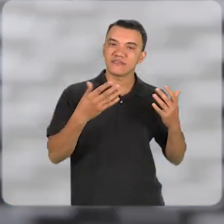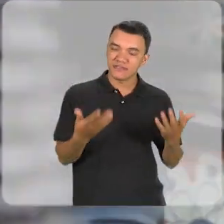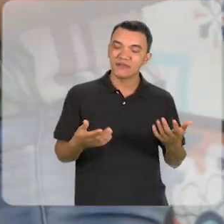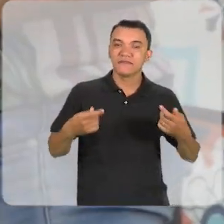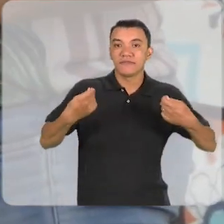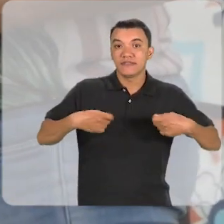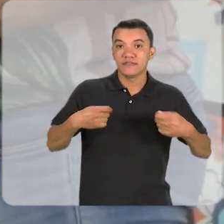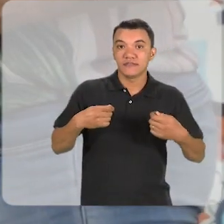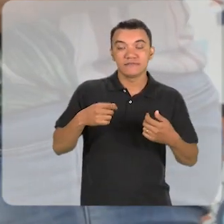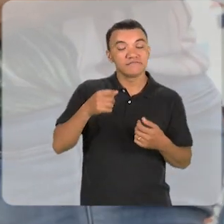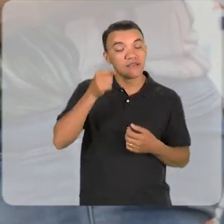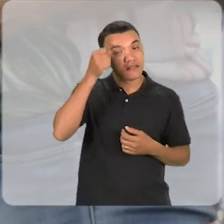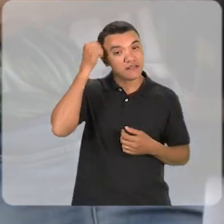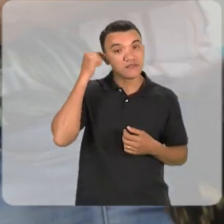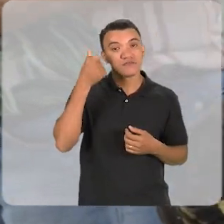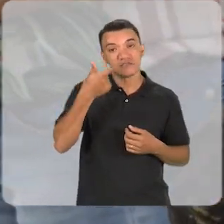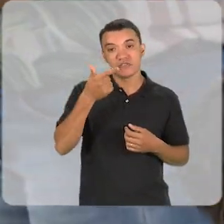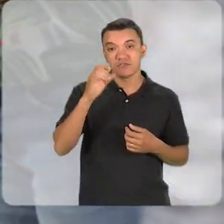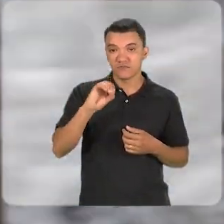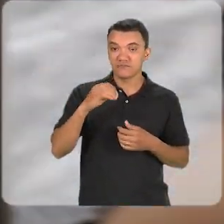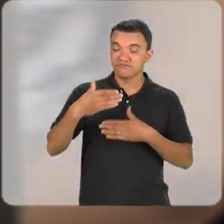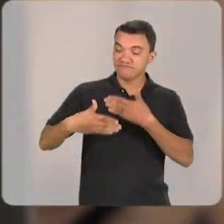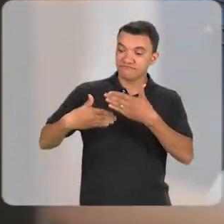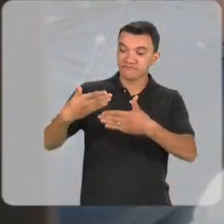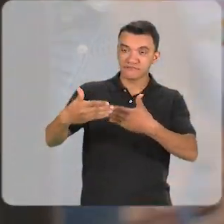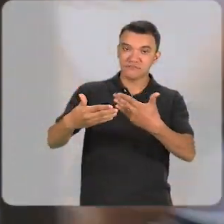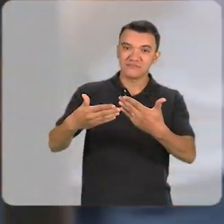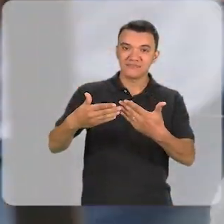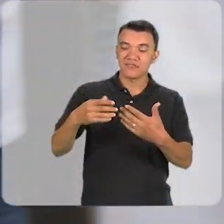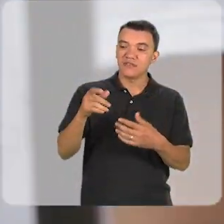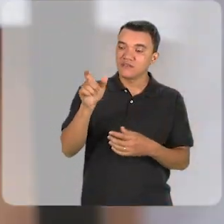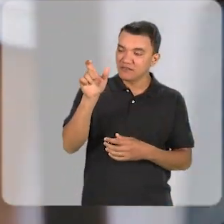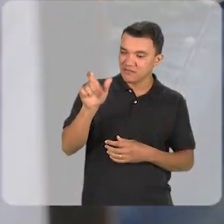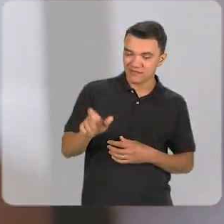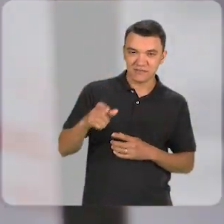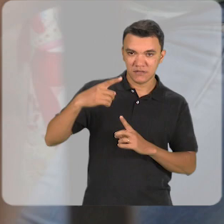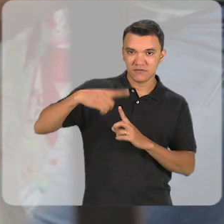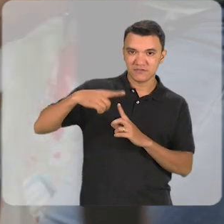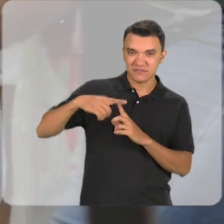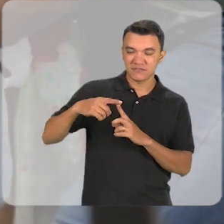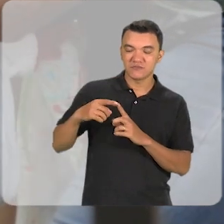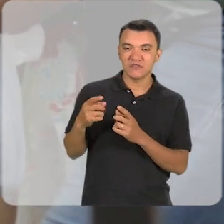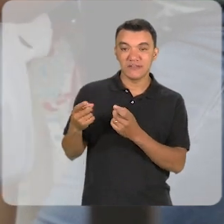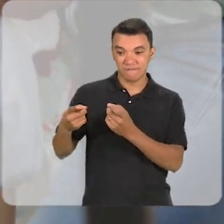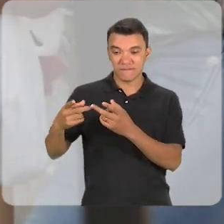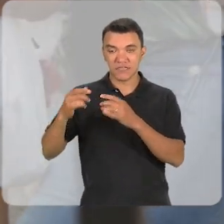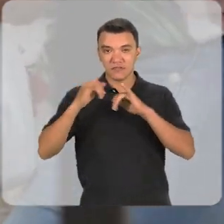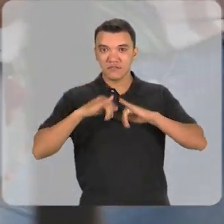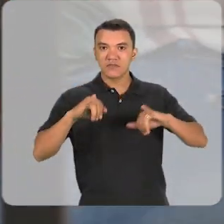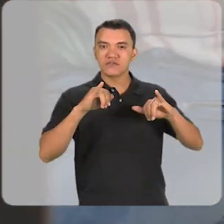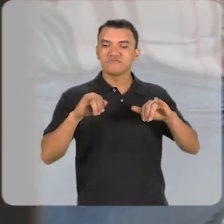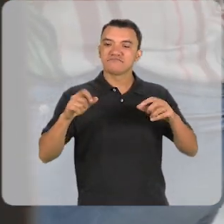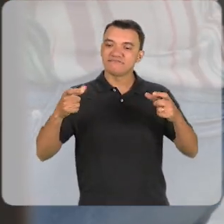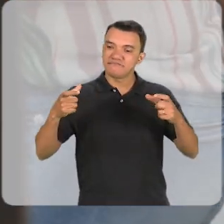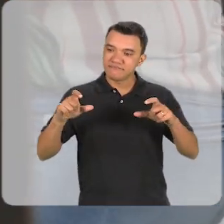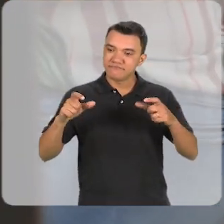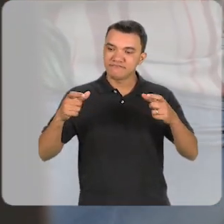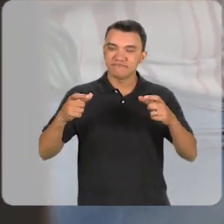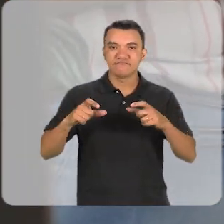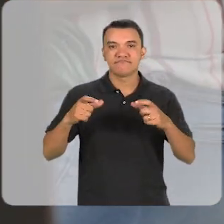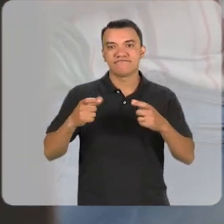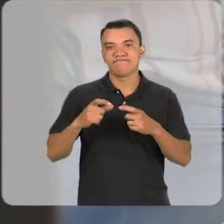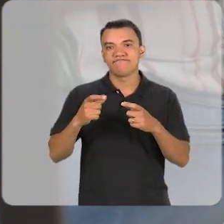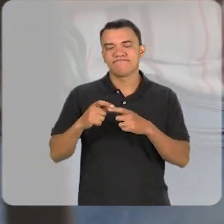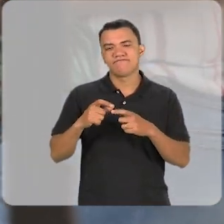Então, ao longo do século XX, né, esse tipo mais específico, que é o pregoeiro, foi diminuindo por uma série